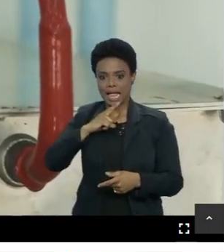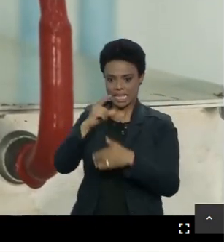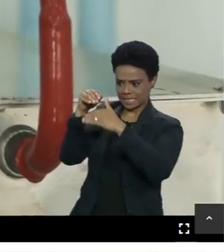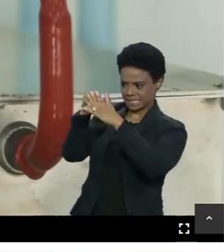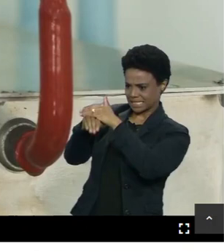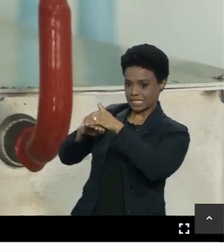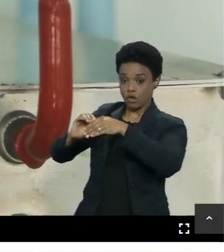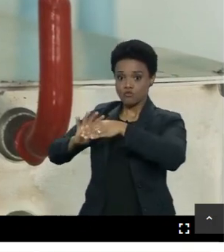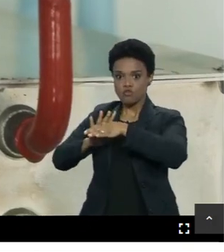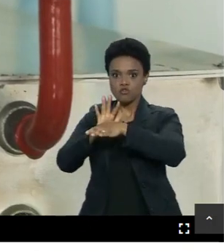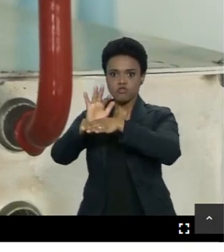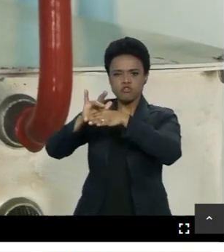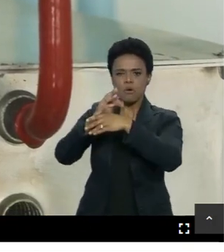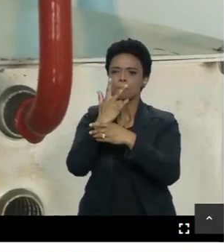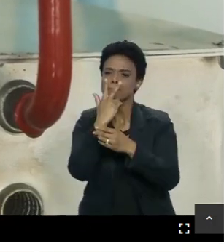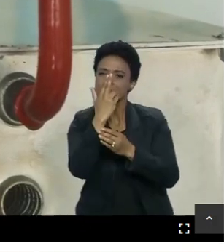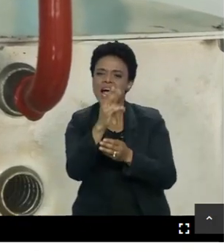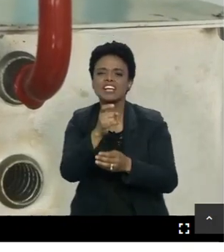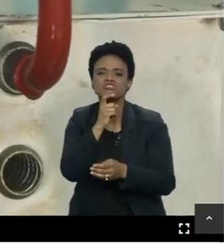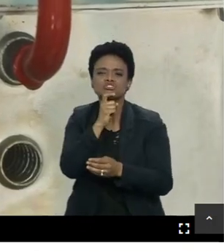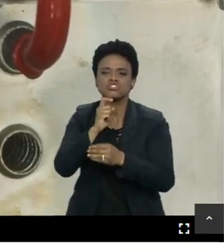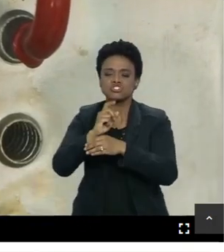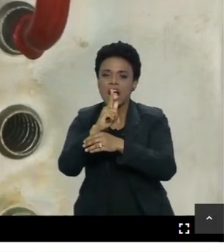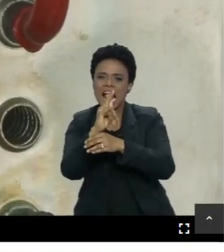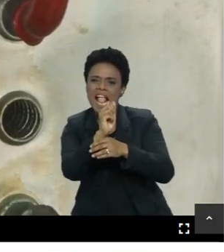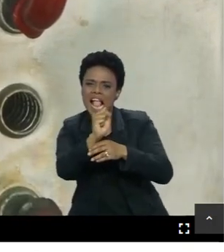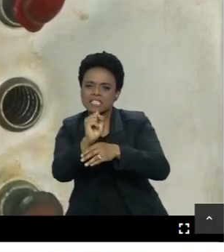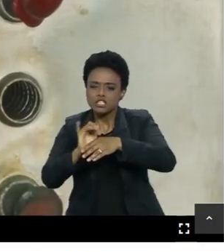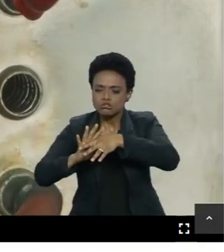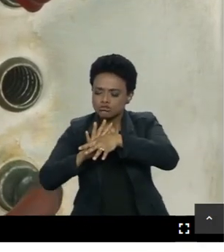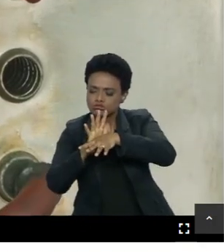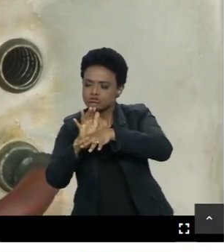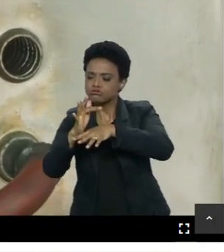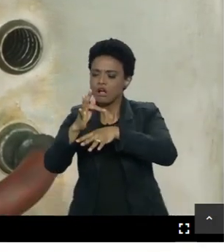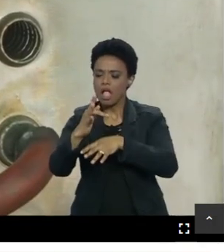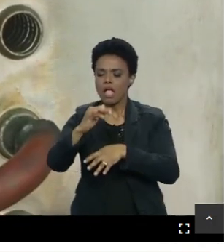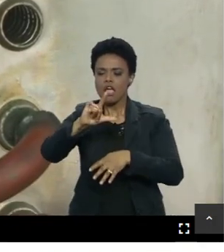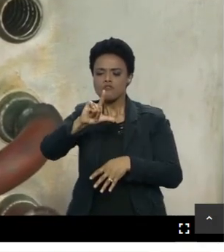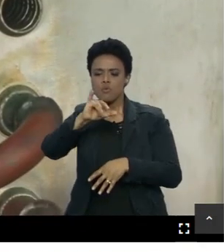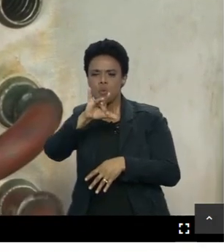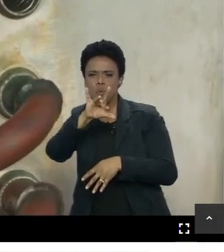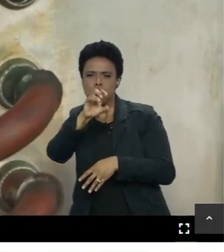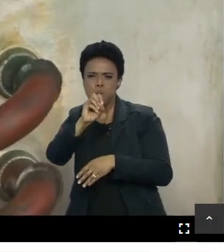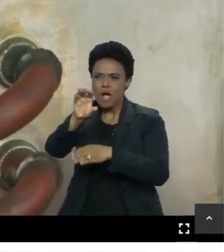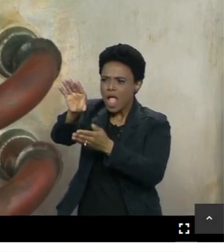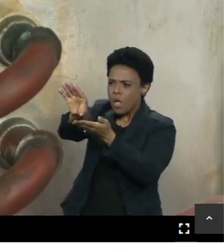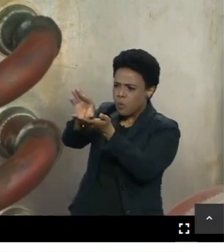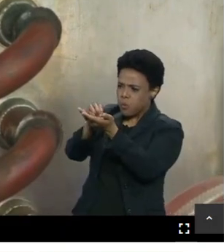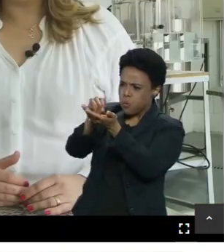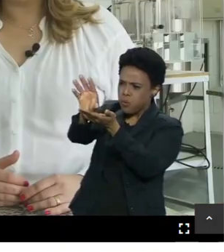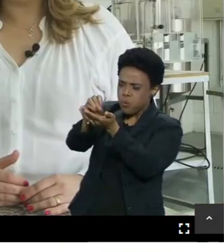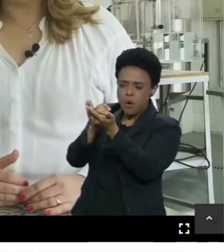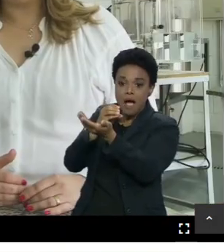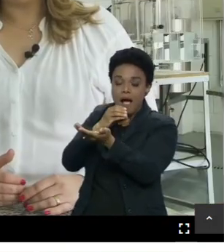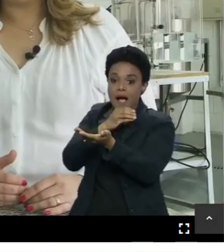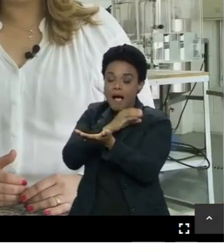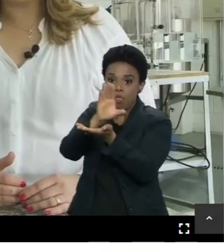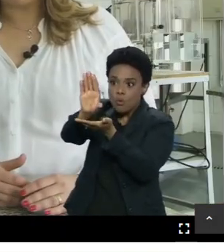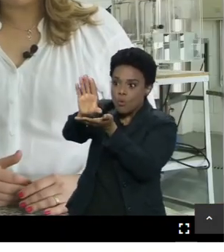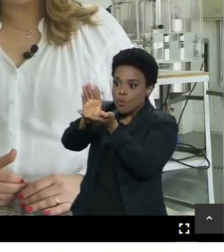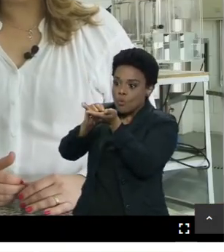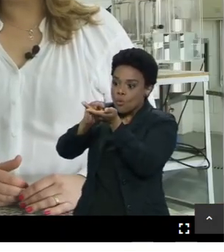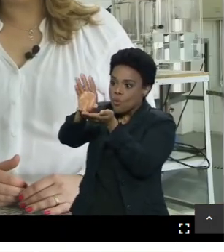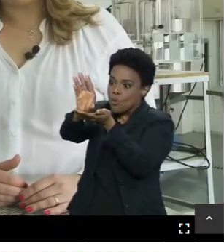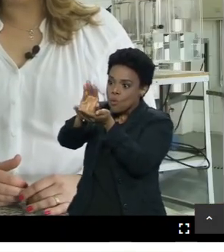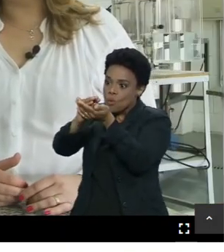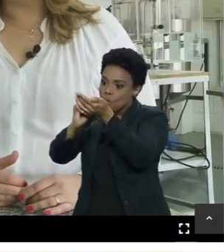funcionando dentro deles, que capta todo esse calor do interior desse alimento, e esse calor ele